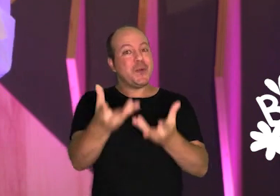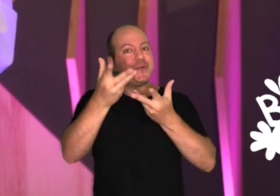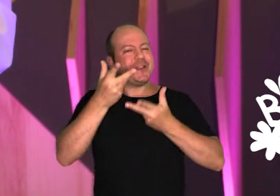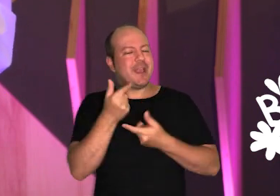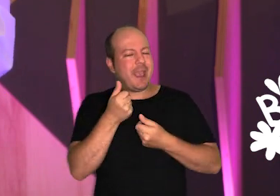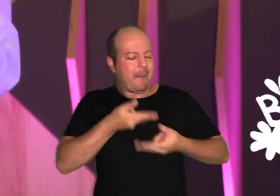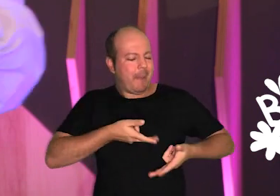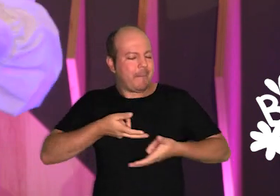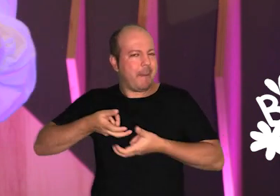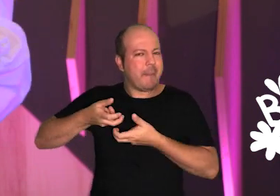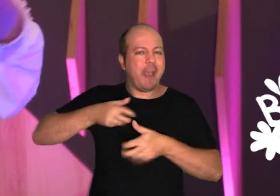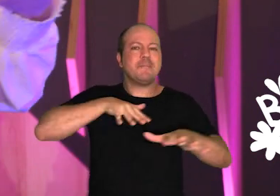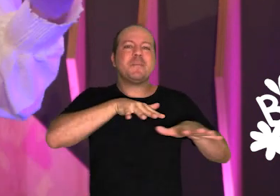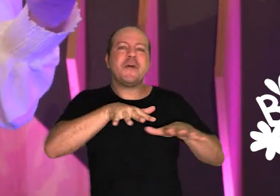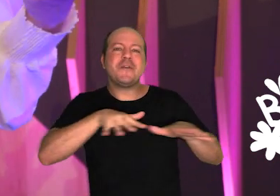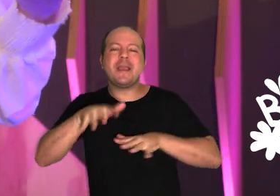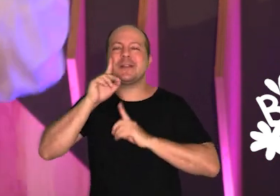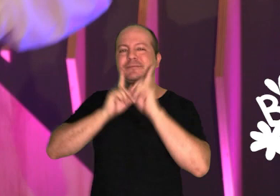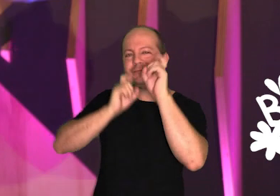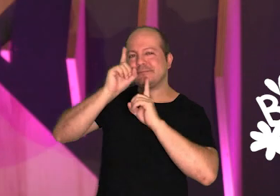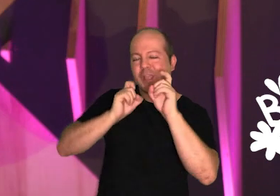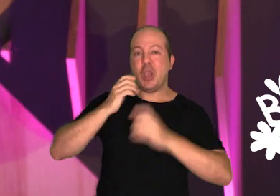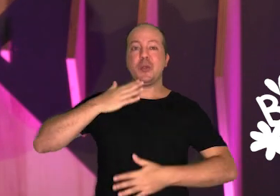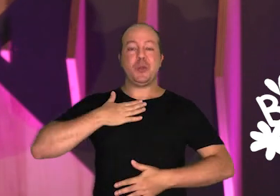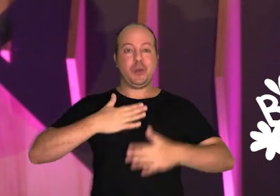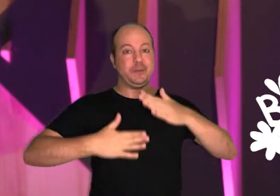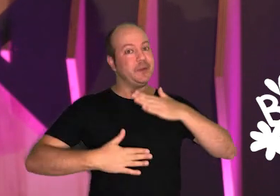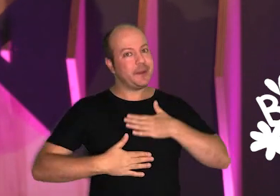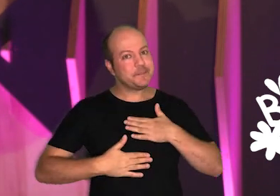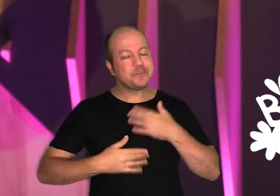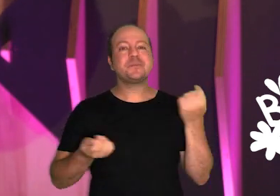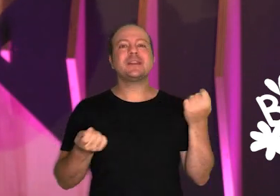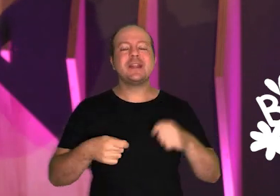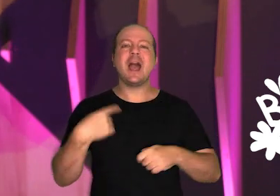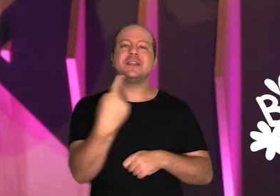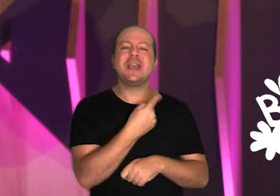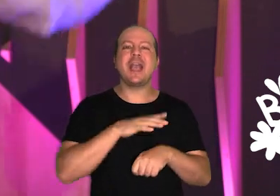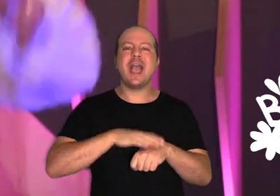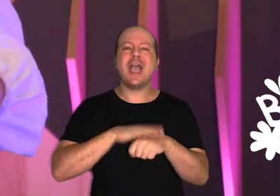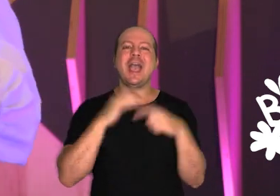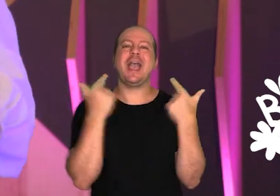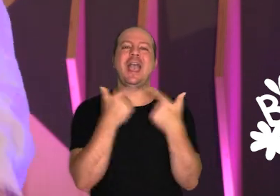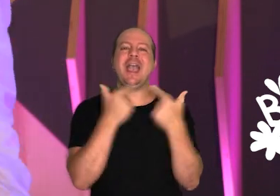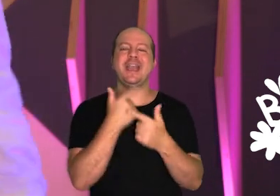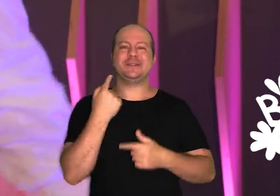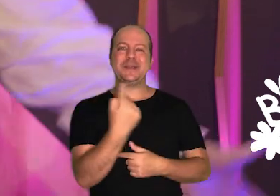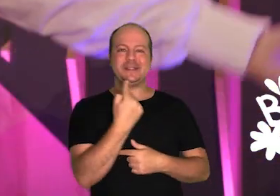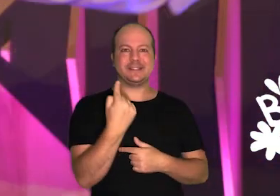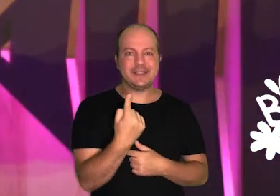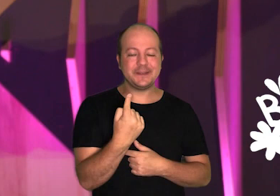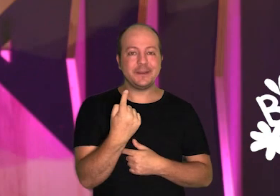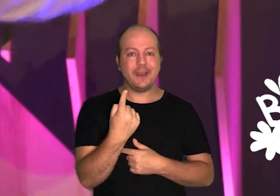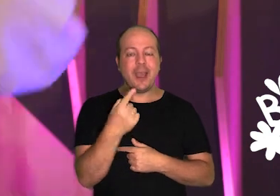para explorar uma série de movimentos e gestos corporais que vão fazer a gente rir sozinho. Gente, isso aí